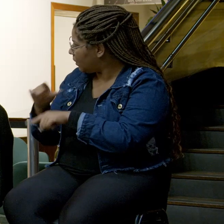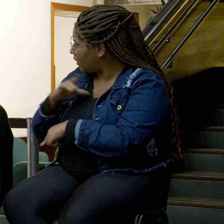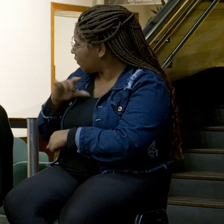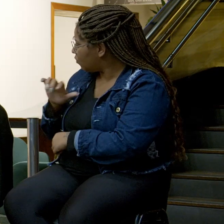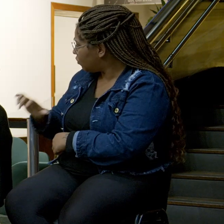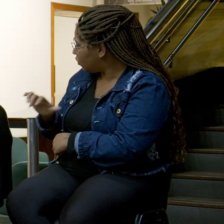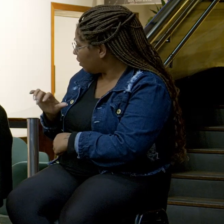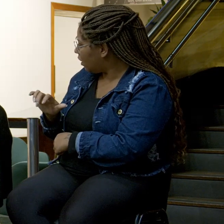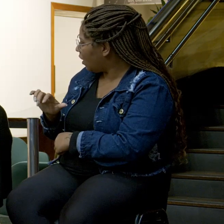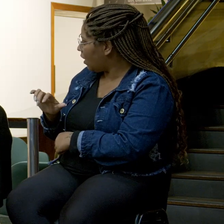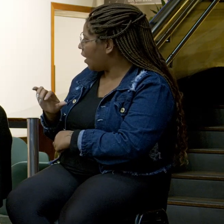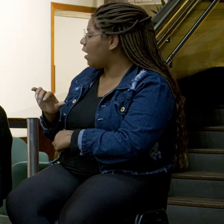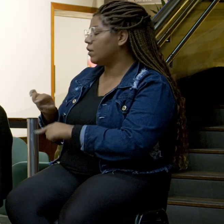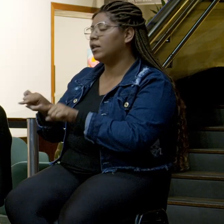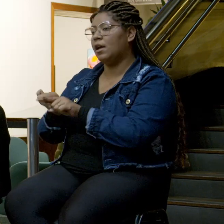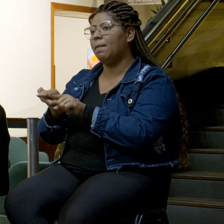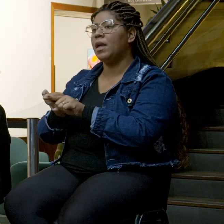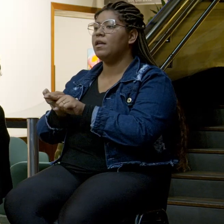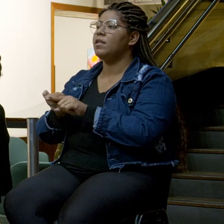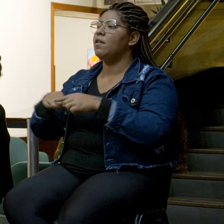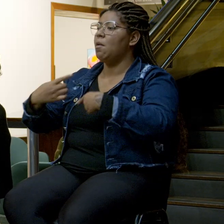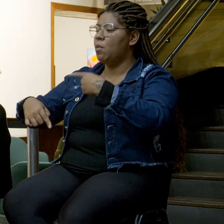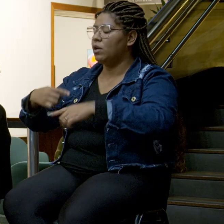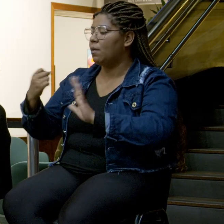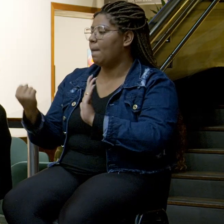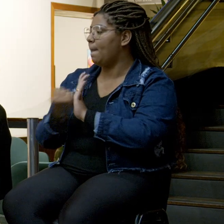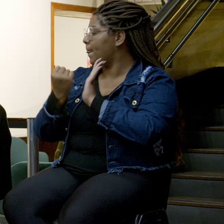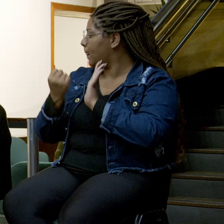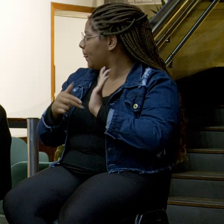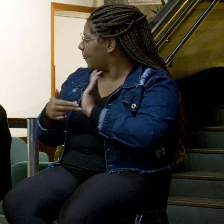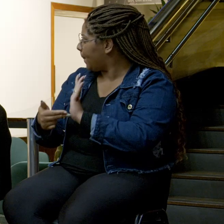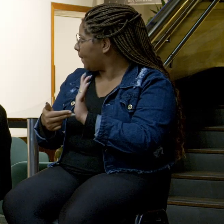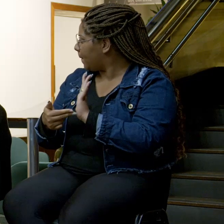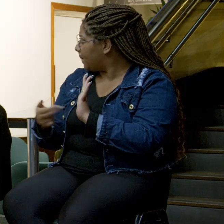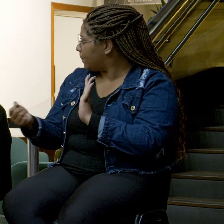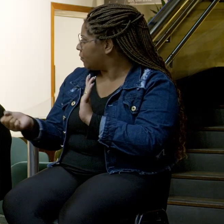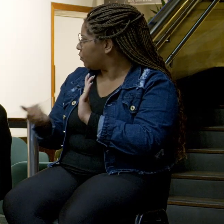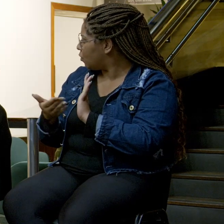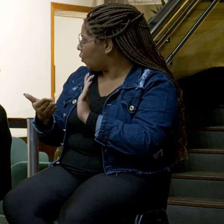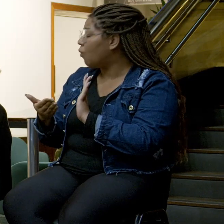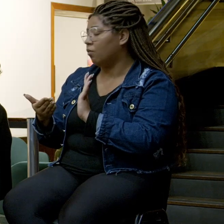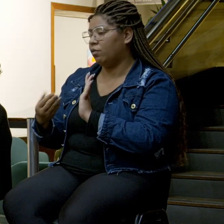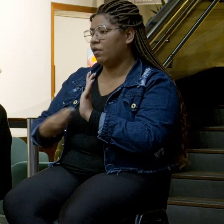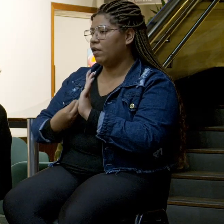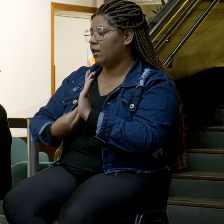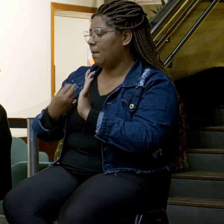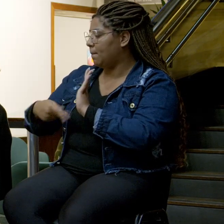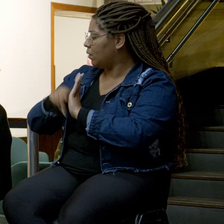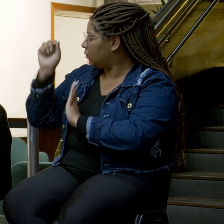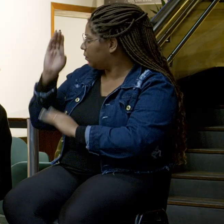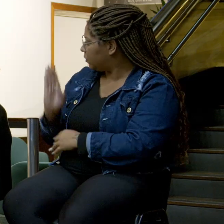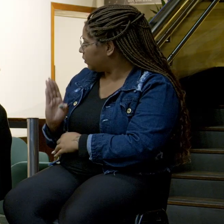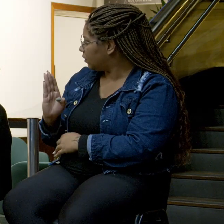íntimo. A obra política mais marcante é Psyll, apresentada na nova objetividade brasileira e depois